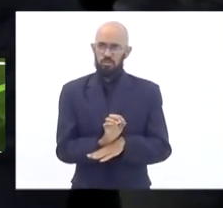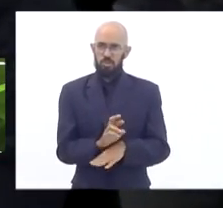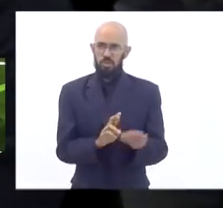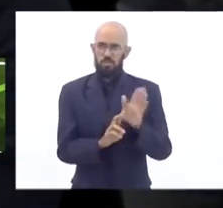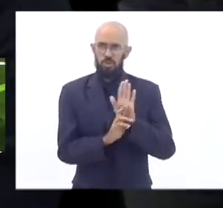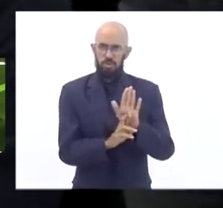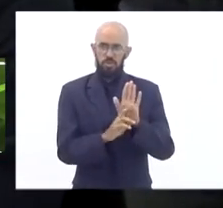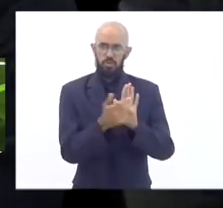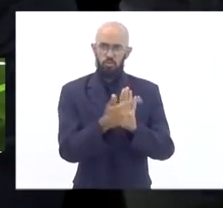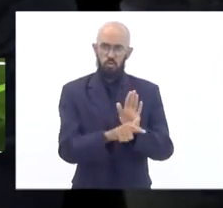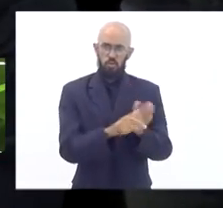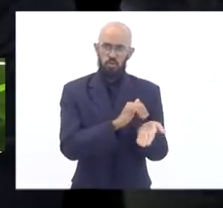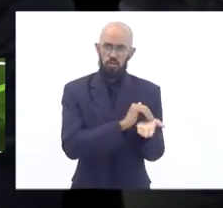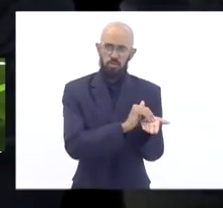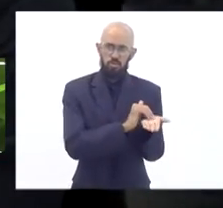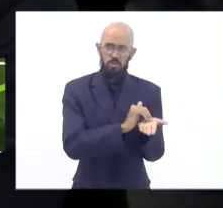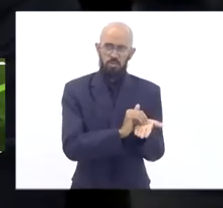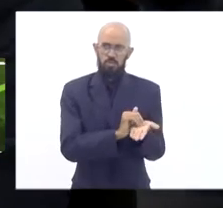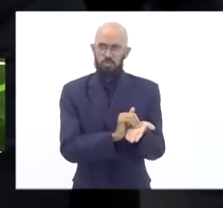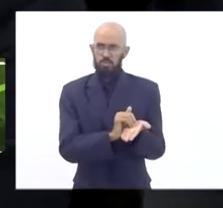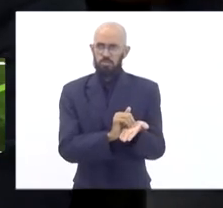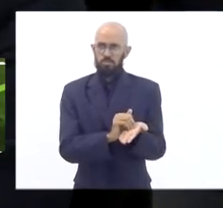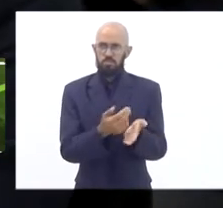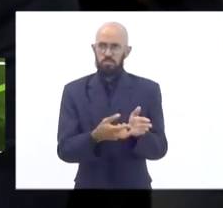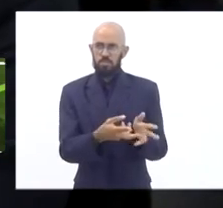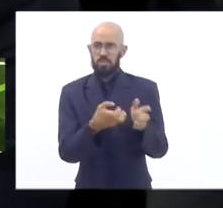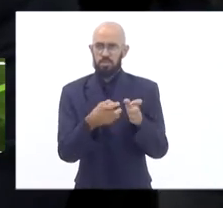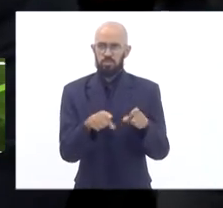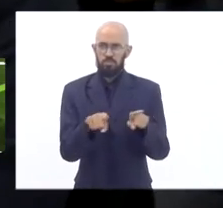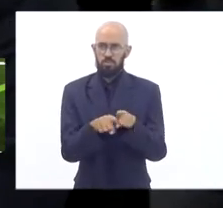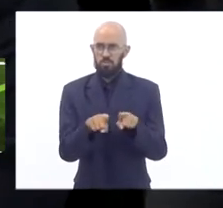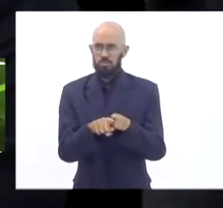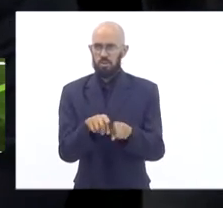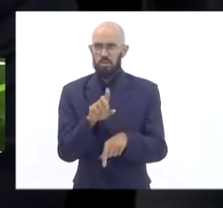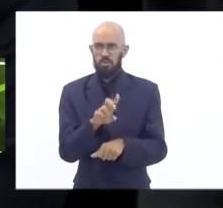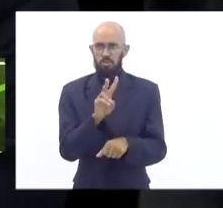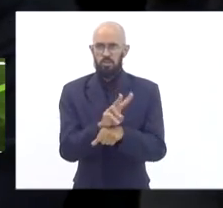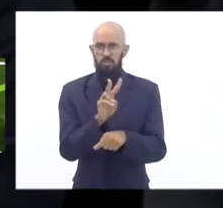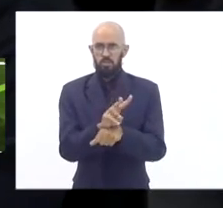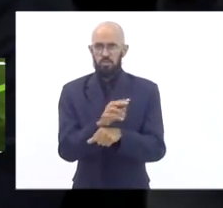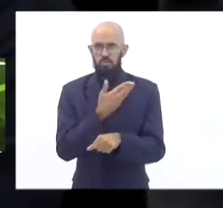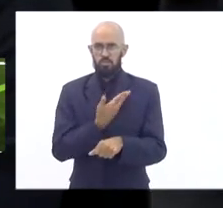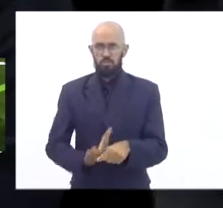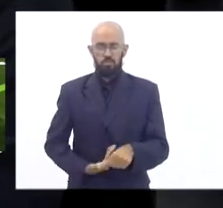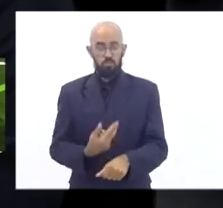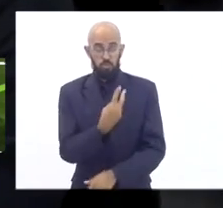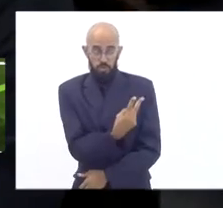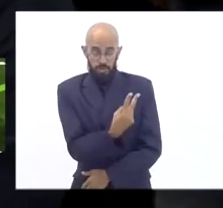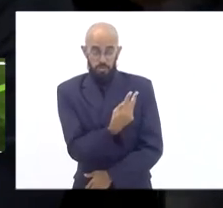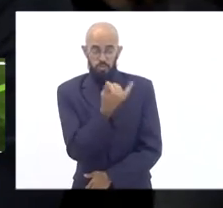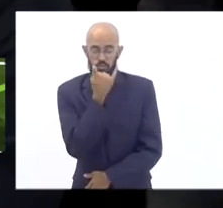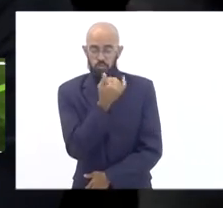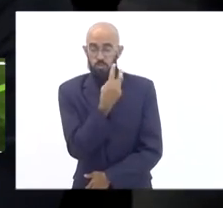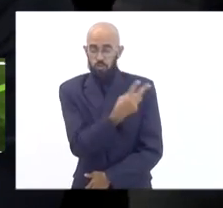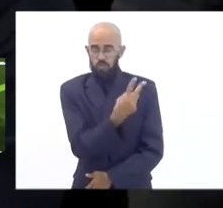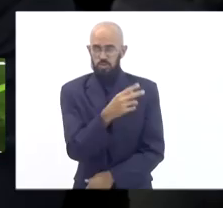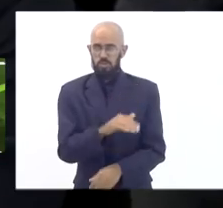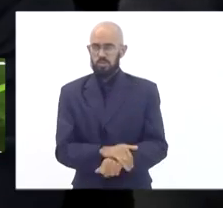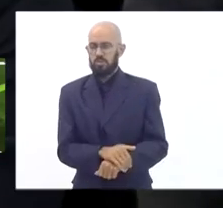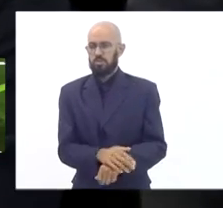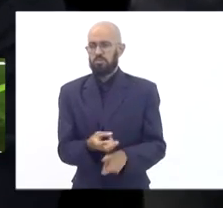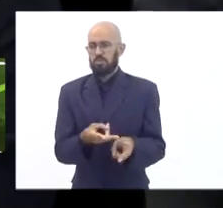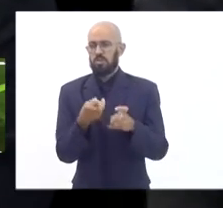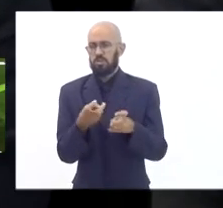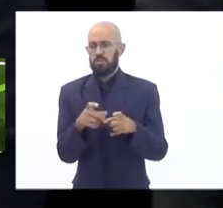outras secretarias, percebo a presença de um defensor público, aliás, dois defensores públicos, percebo